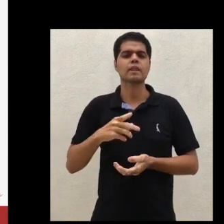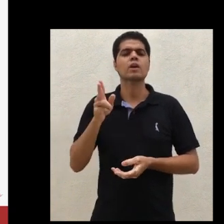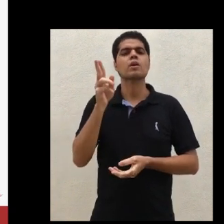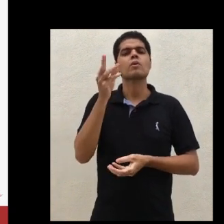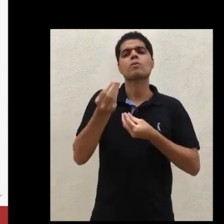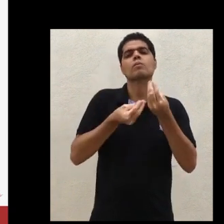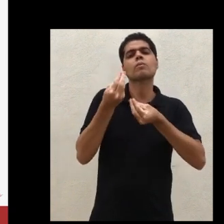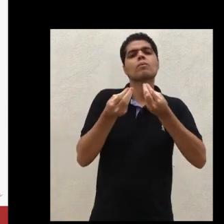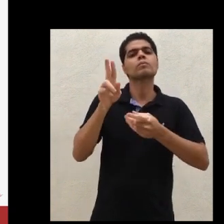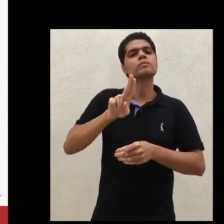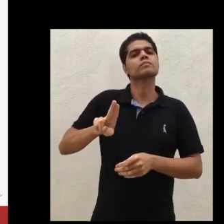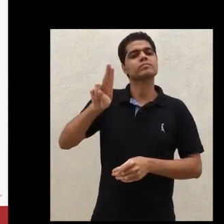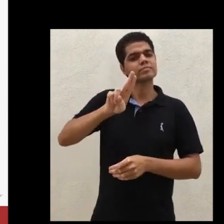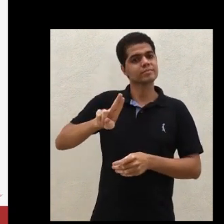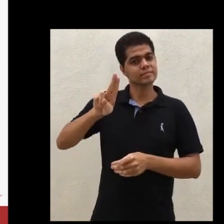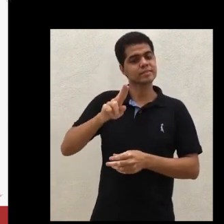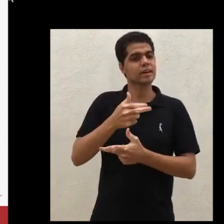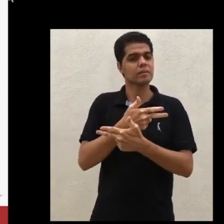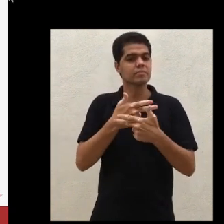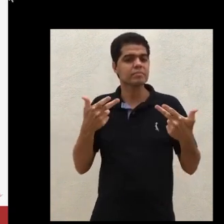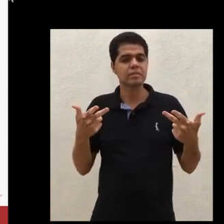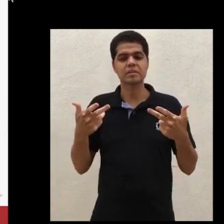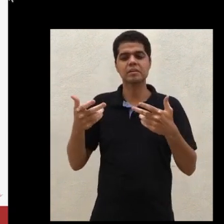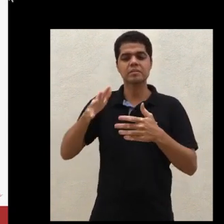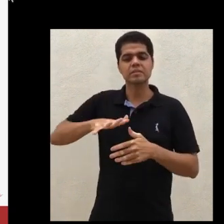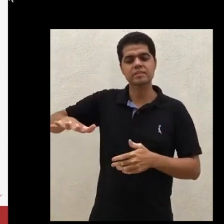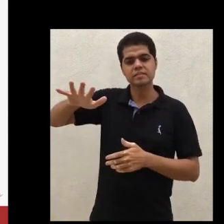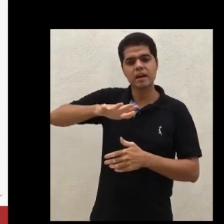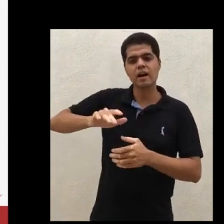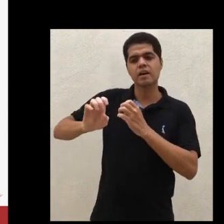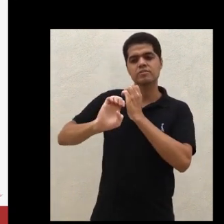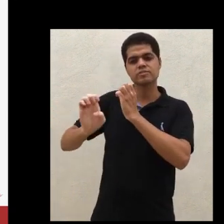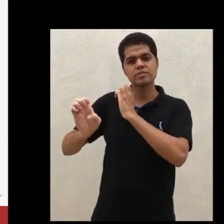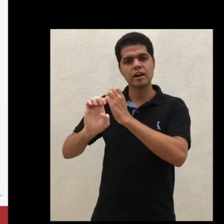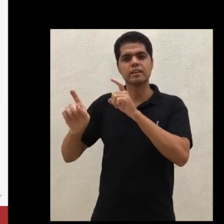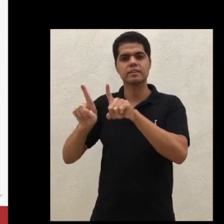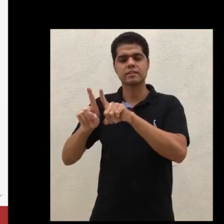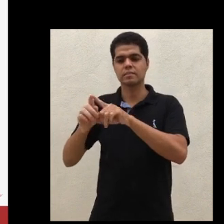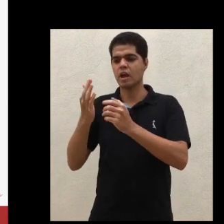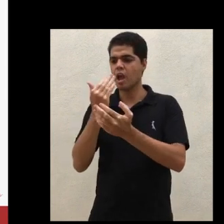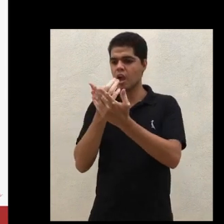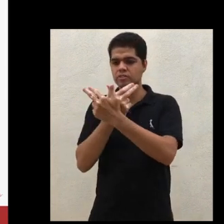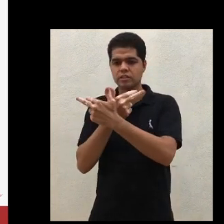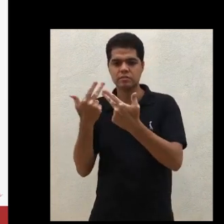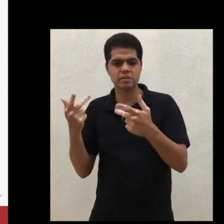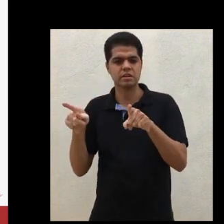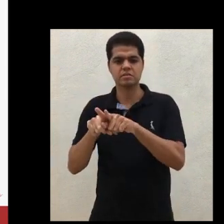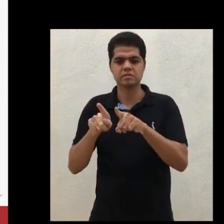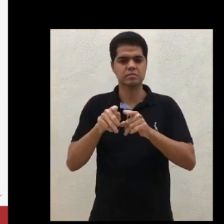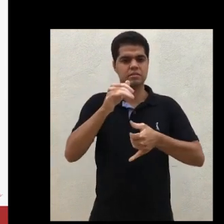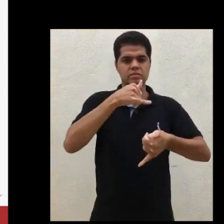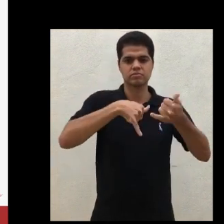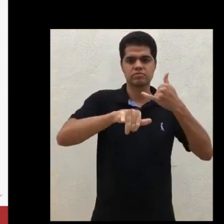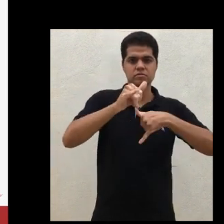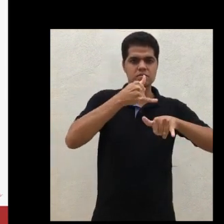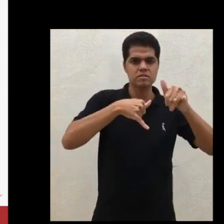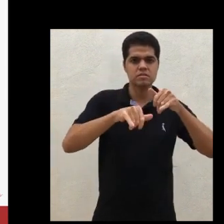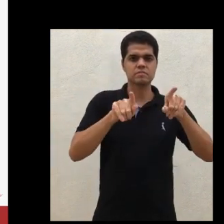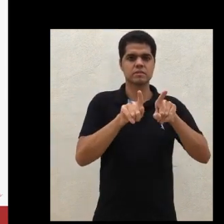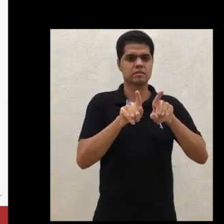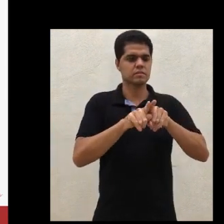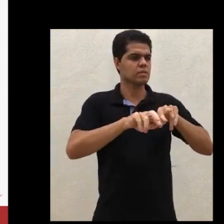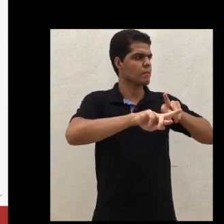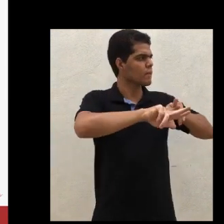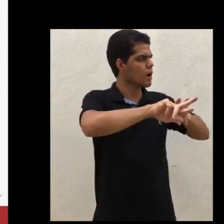que a gente pode aplicar essa ferramenta na área de engenharia de alimentos e áreas correlatas, igual química